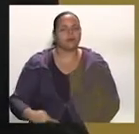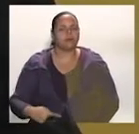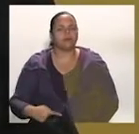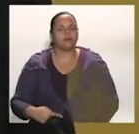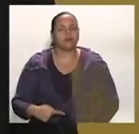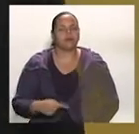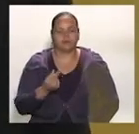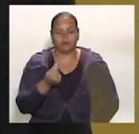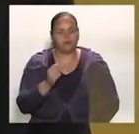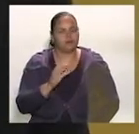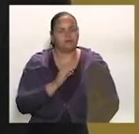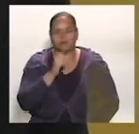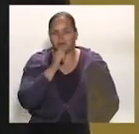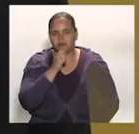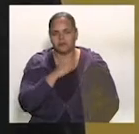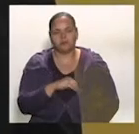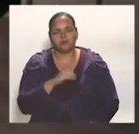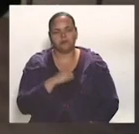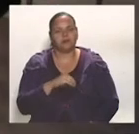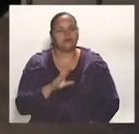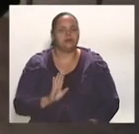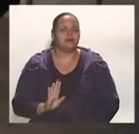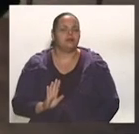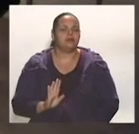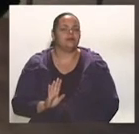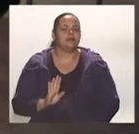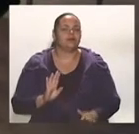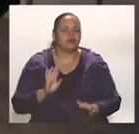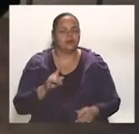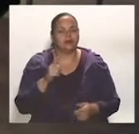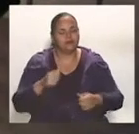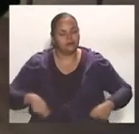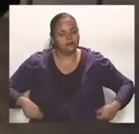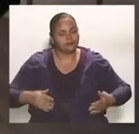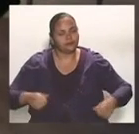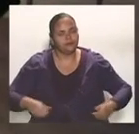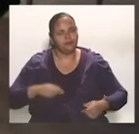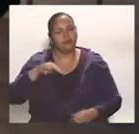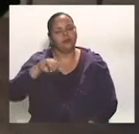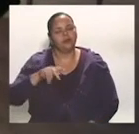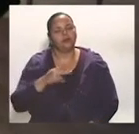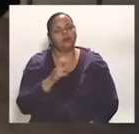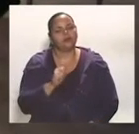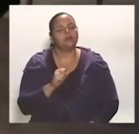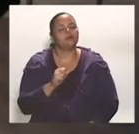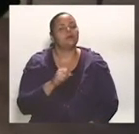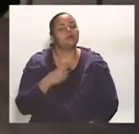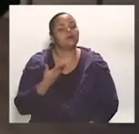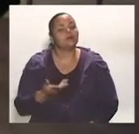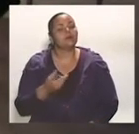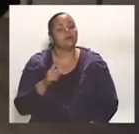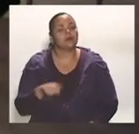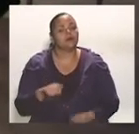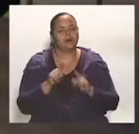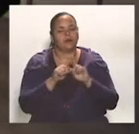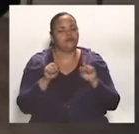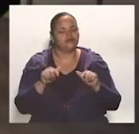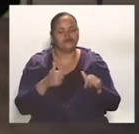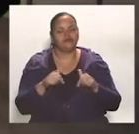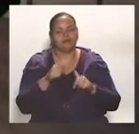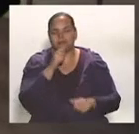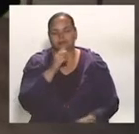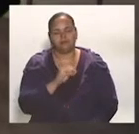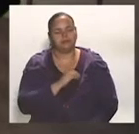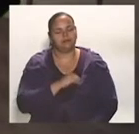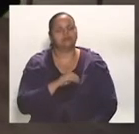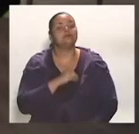para um cargo não remunerado. Pois é, então, cargo de não sacrifício. Tem lógica, entendeu? Você gastar milhões de reais para se eleger para uma função não